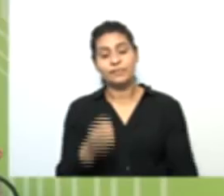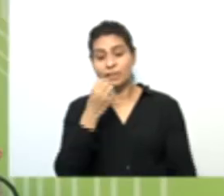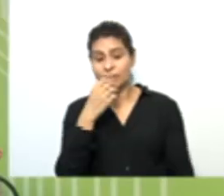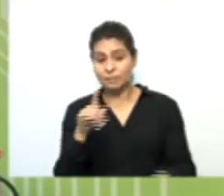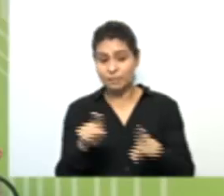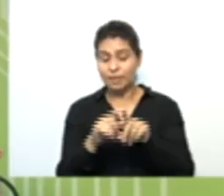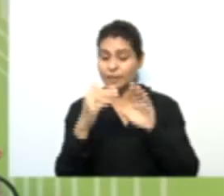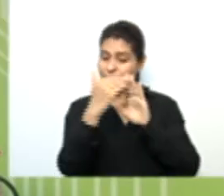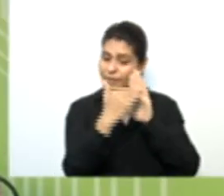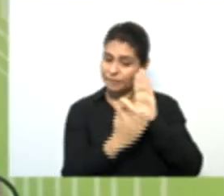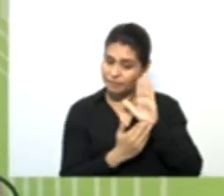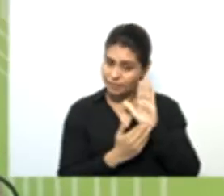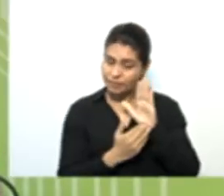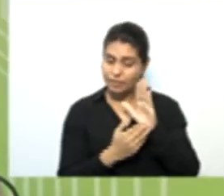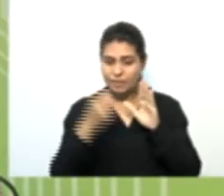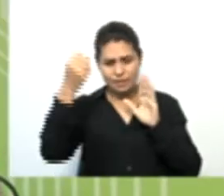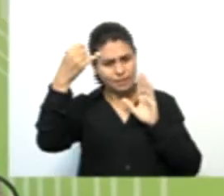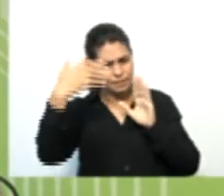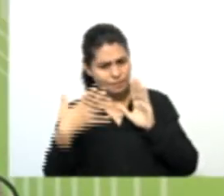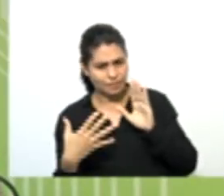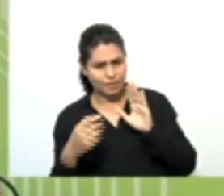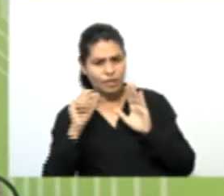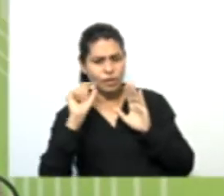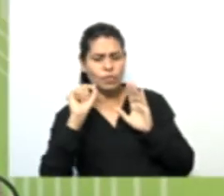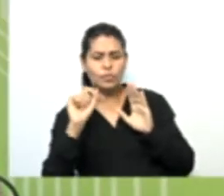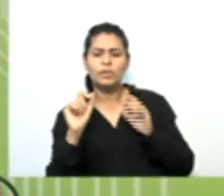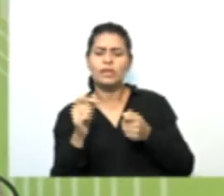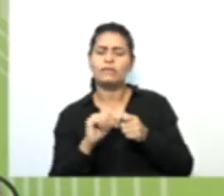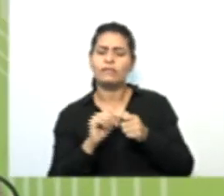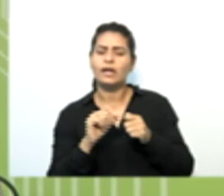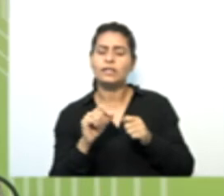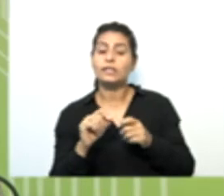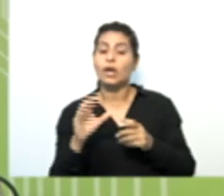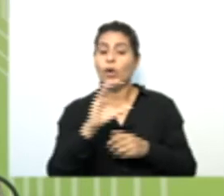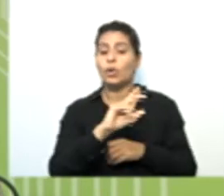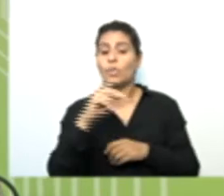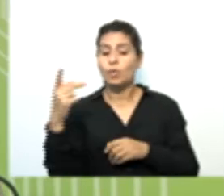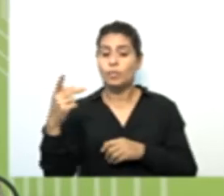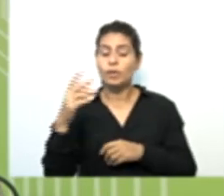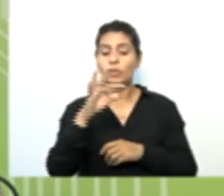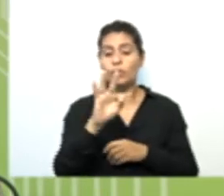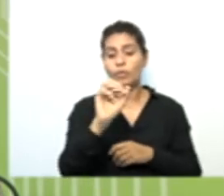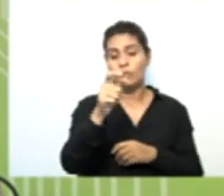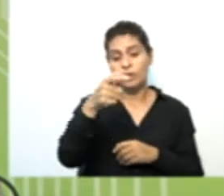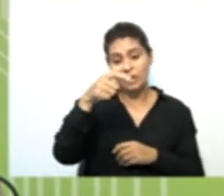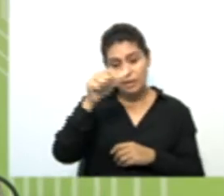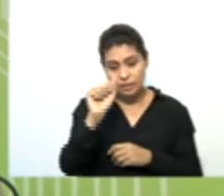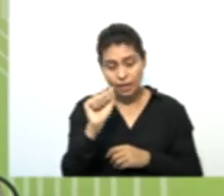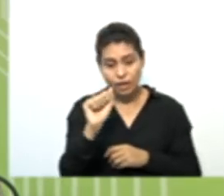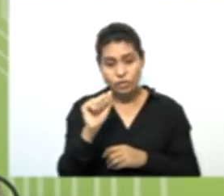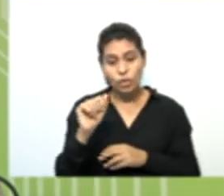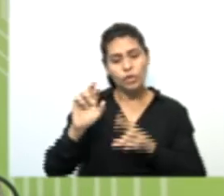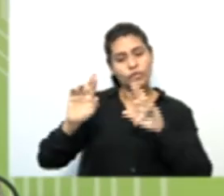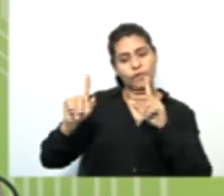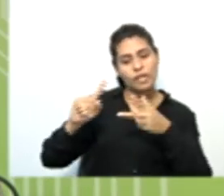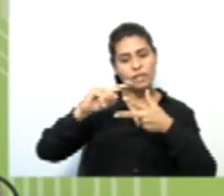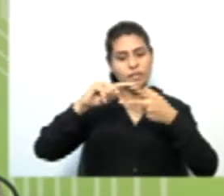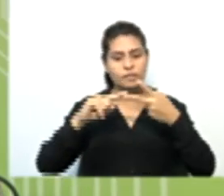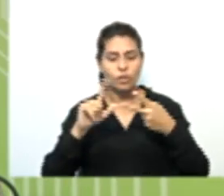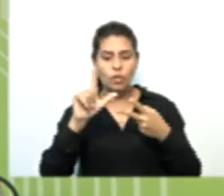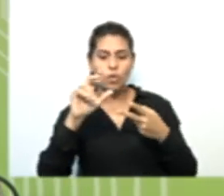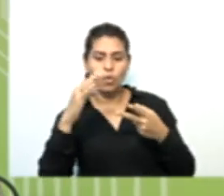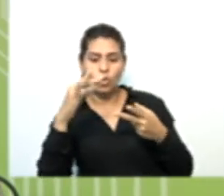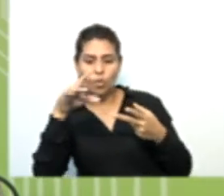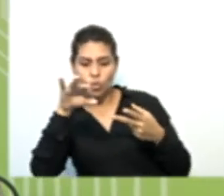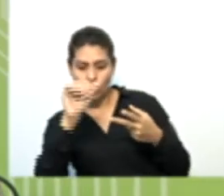quis trazer na aula de hoje. A gente quis falar um pouquinho sobre o que é o ato cooperativo, o que é a taxa administrativa, qual a diferença entre lucros e